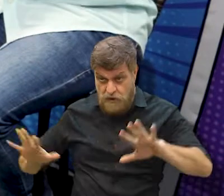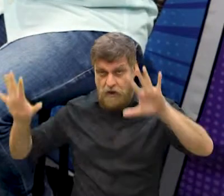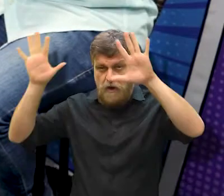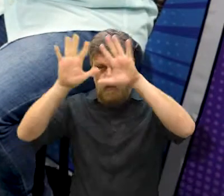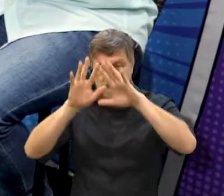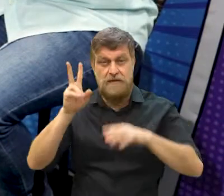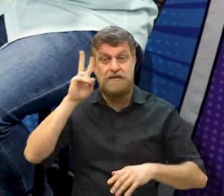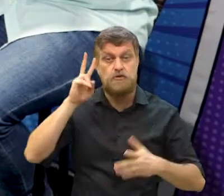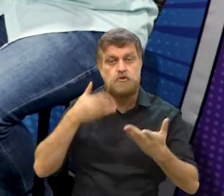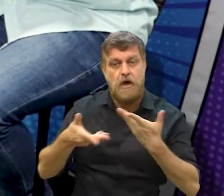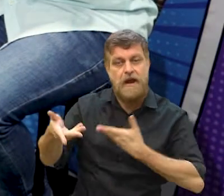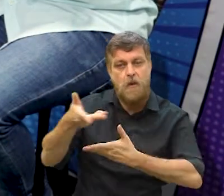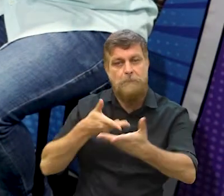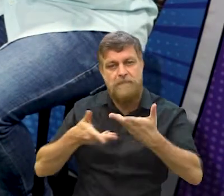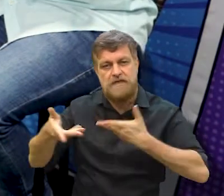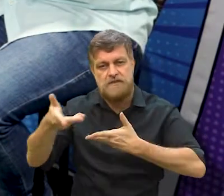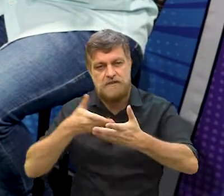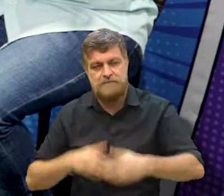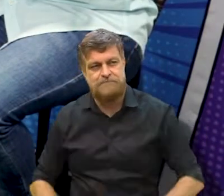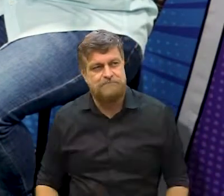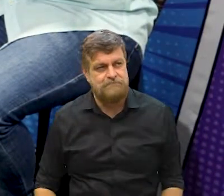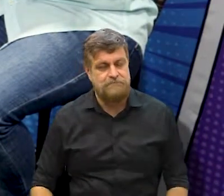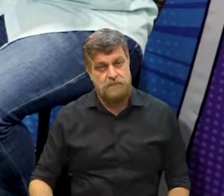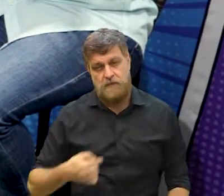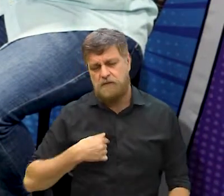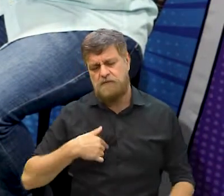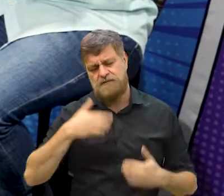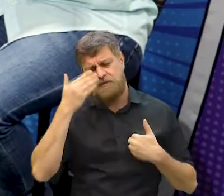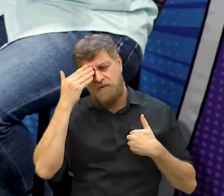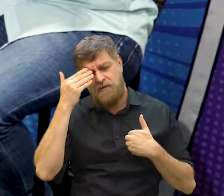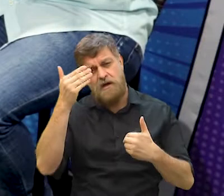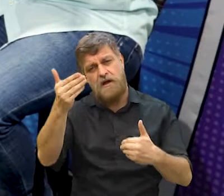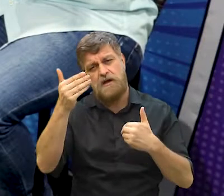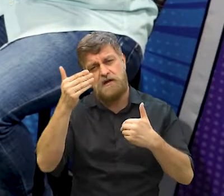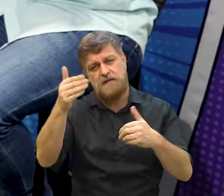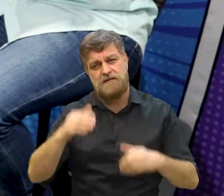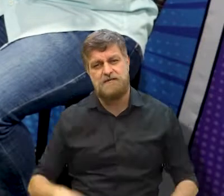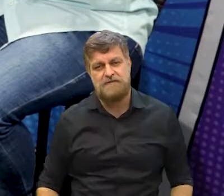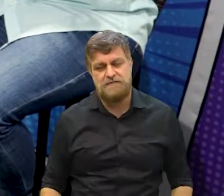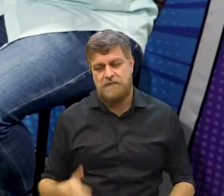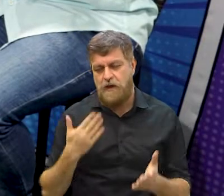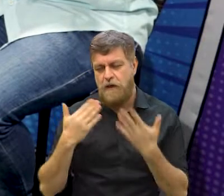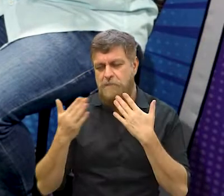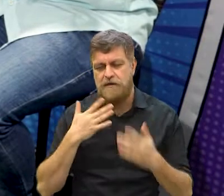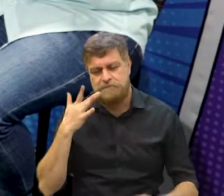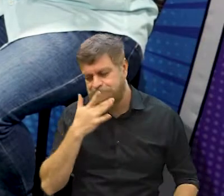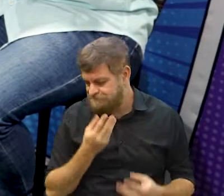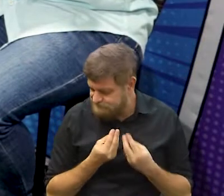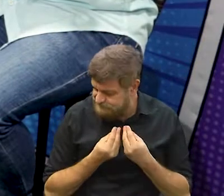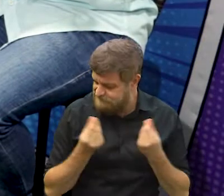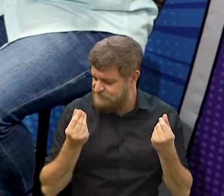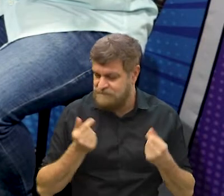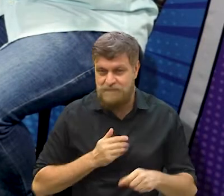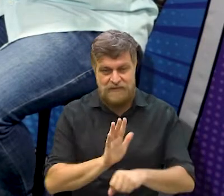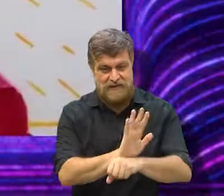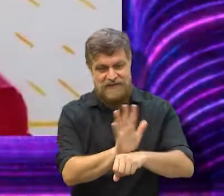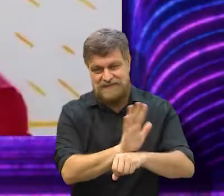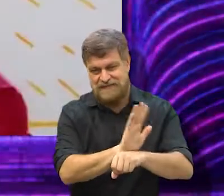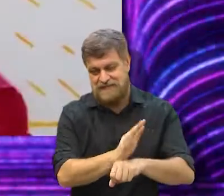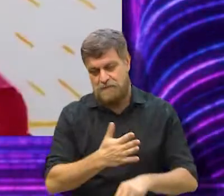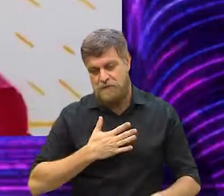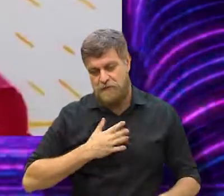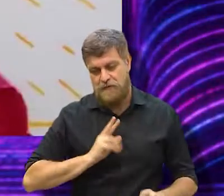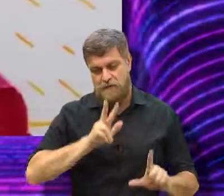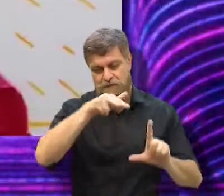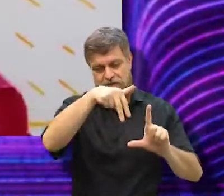e de compartilhar a sua história com a gente aqui. Obrigado, eu que agradeço. Super papo gostoso, falar de cinema,